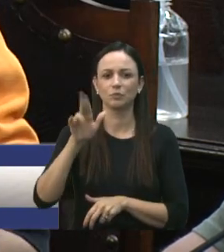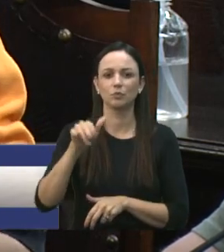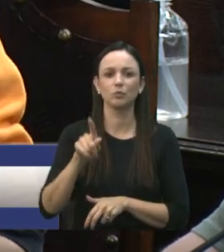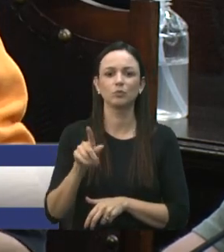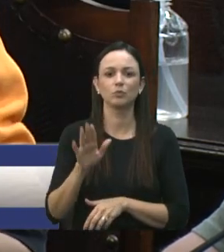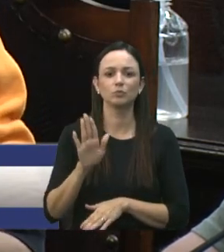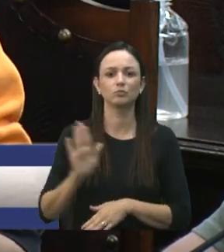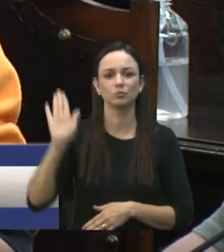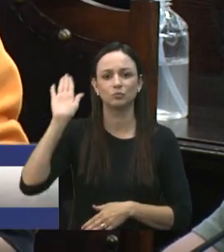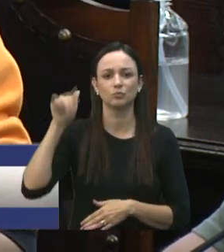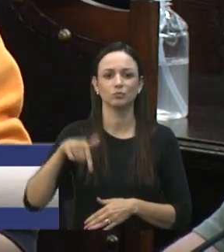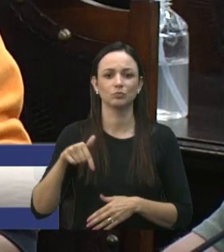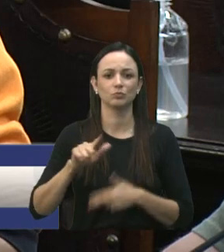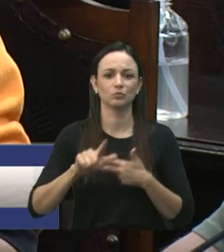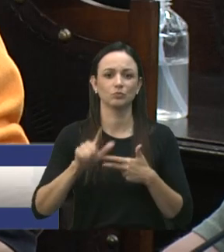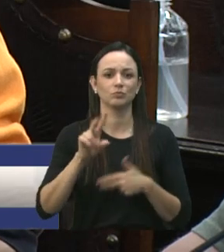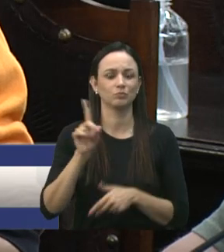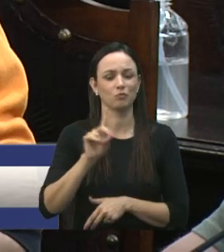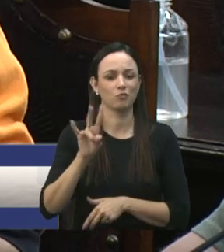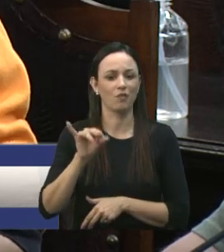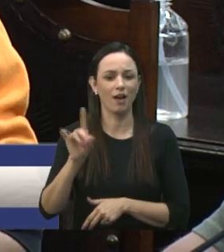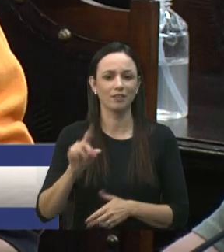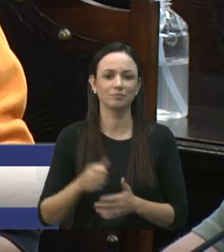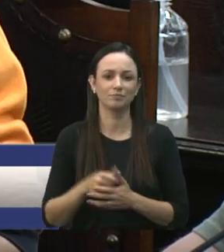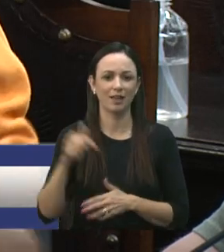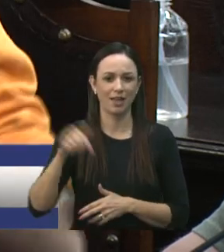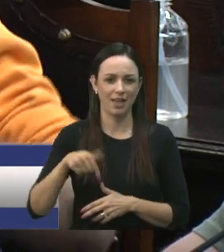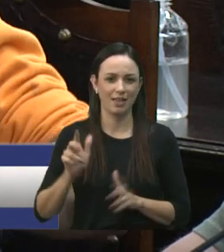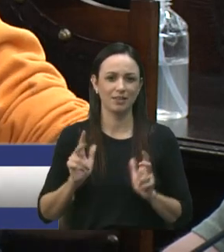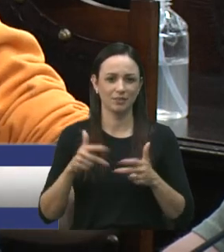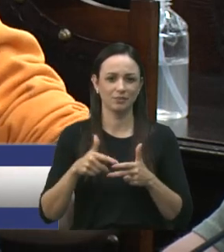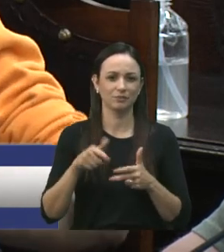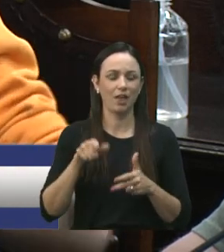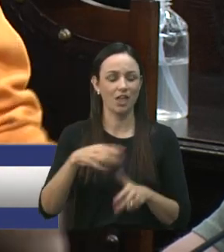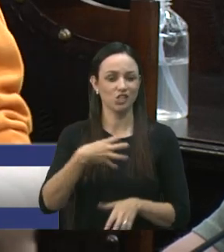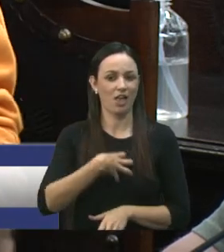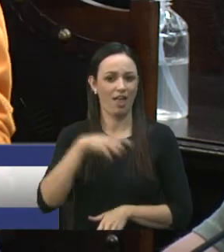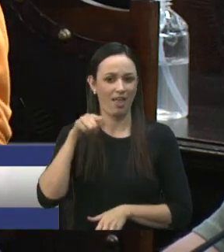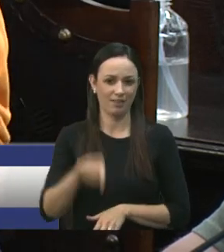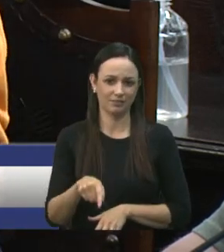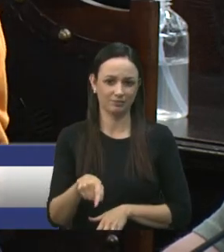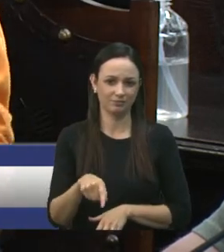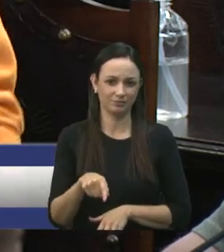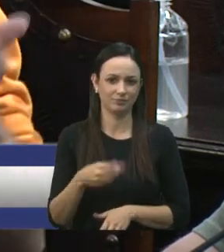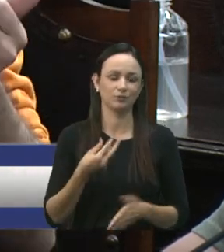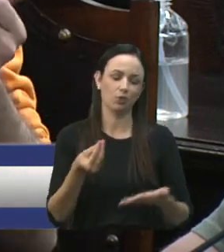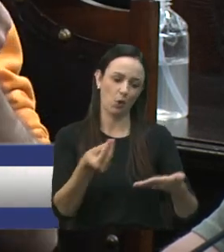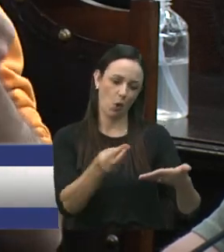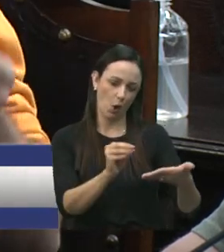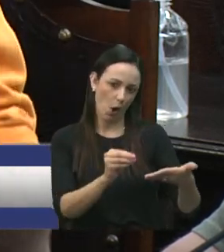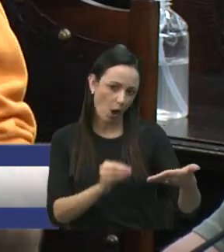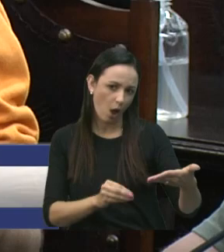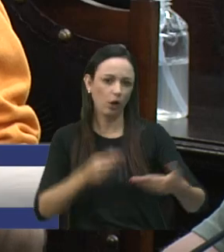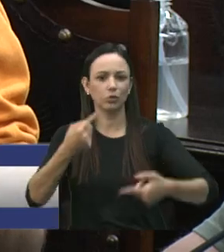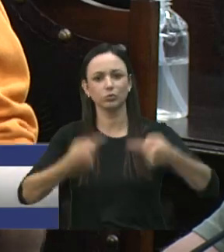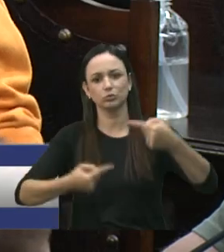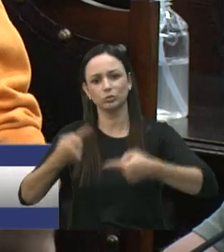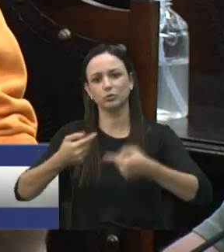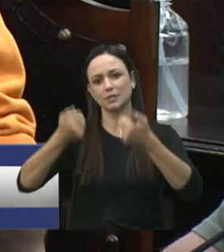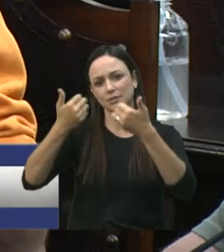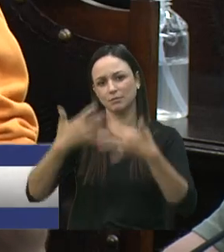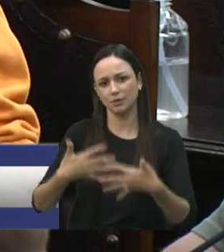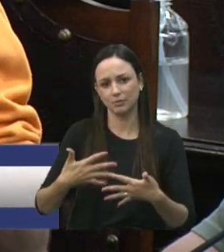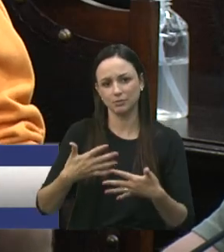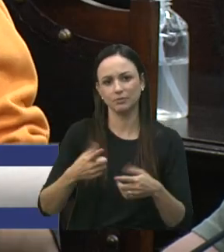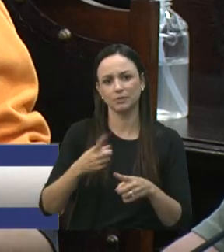ao Legislativo, e talvez nem vá, aqui na Câmara é deste jeito. A gente coloca, a gente discute, explica uma vez, aí vamos para a